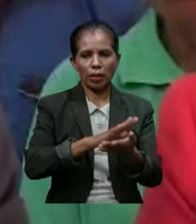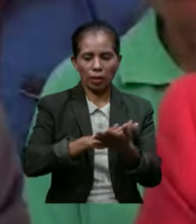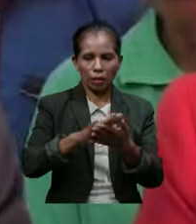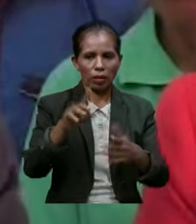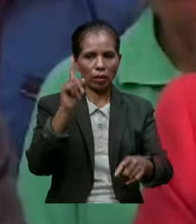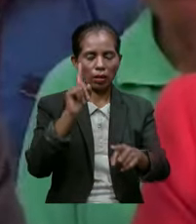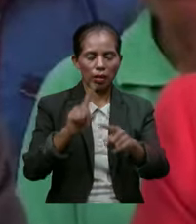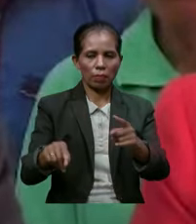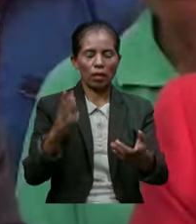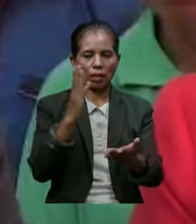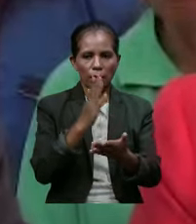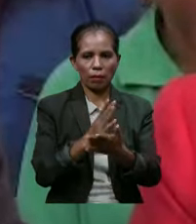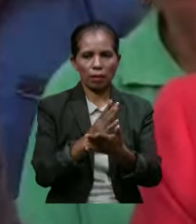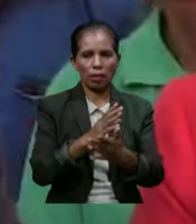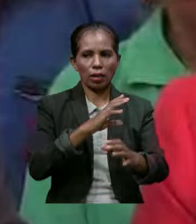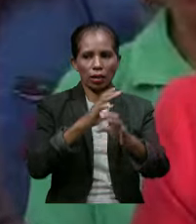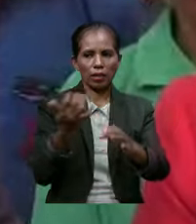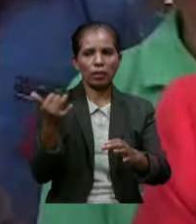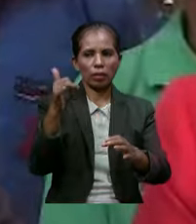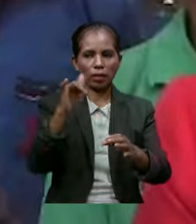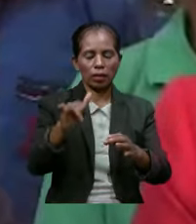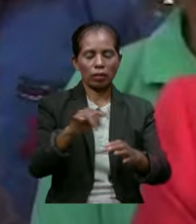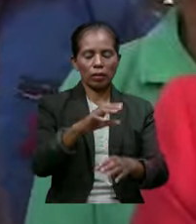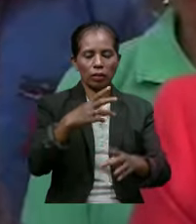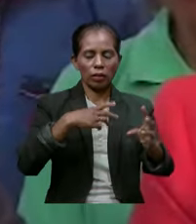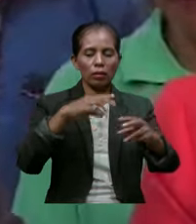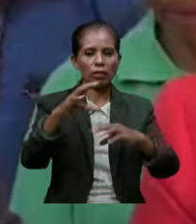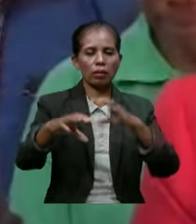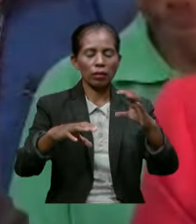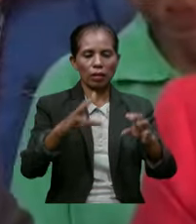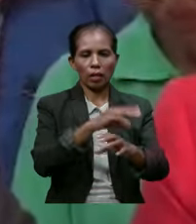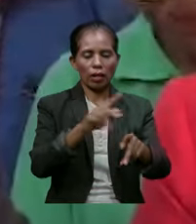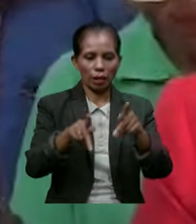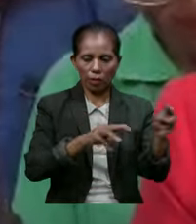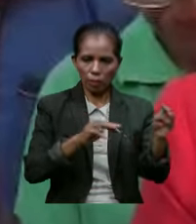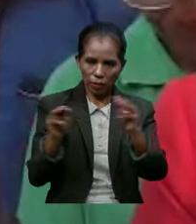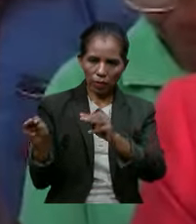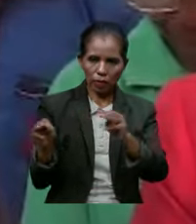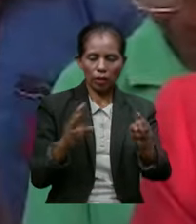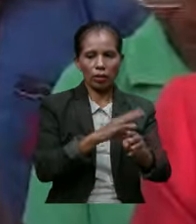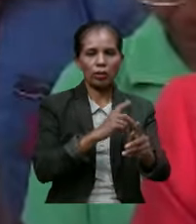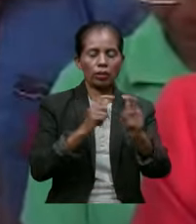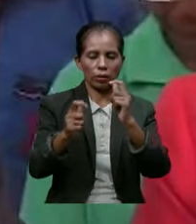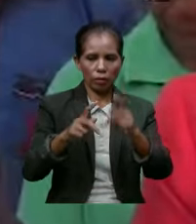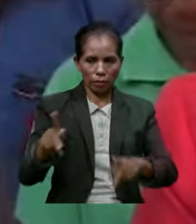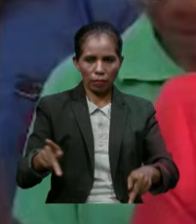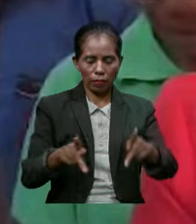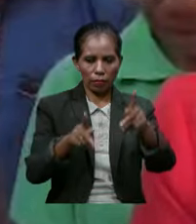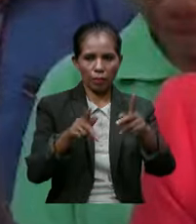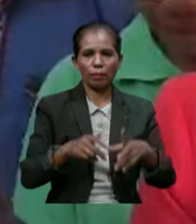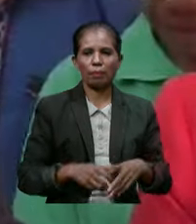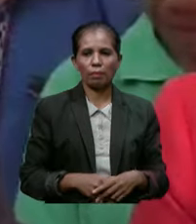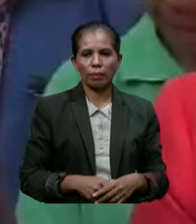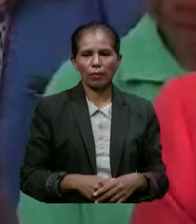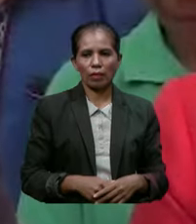labele empata carreta sira circulação ka movimentação e maninian no transporte ninian e